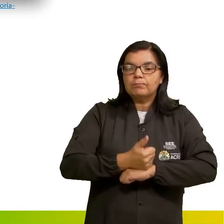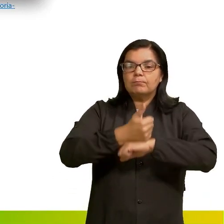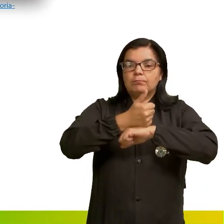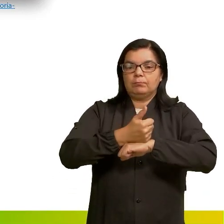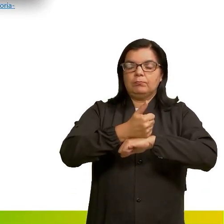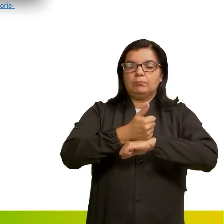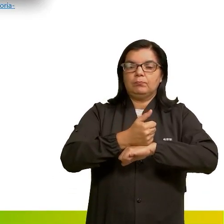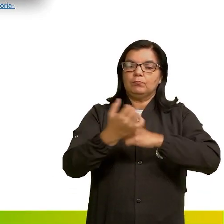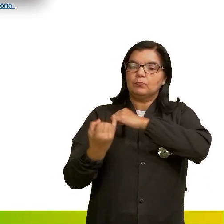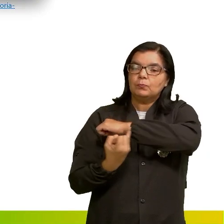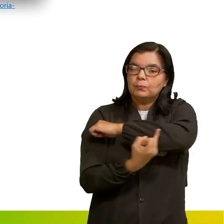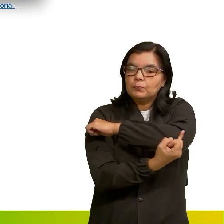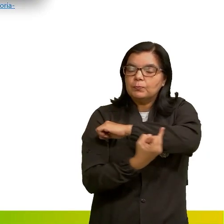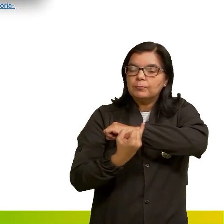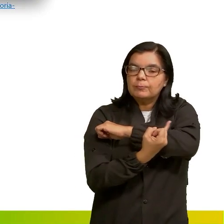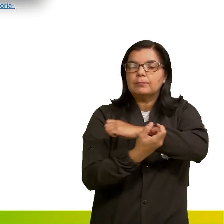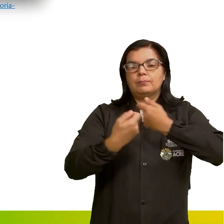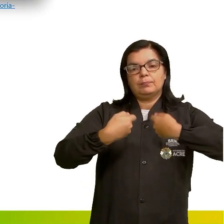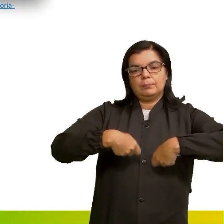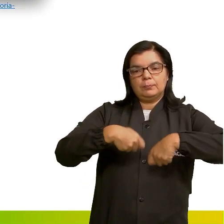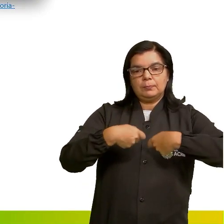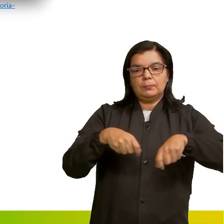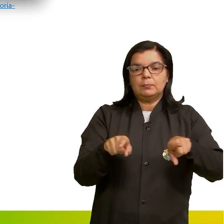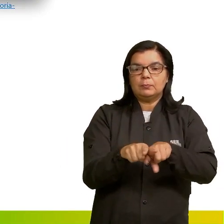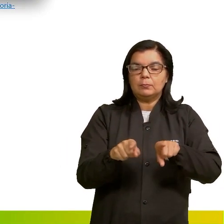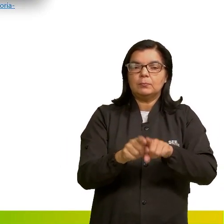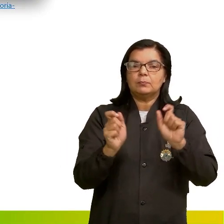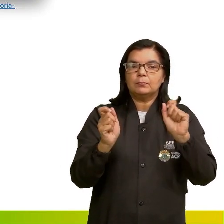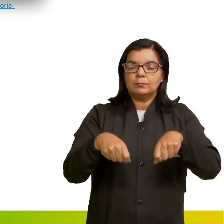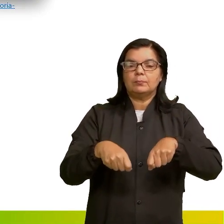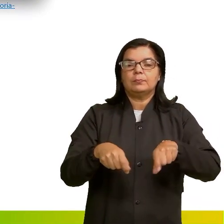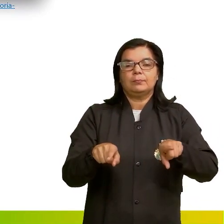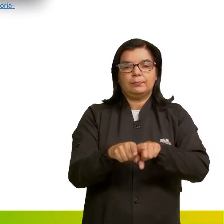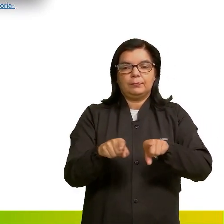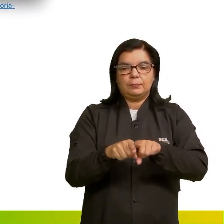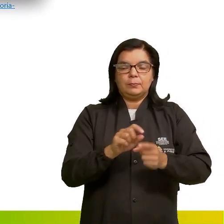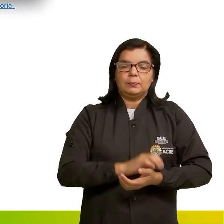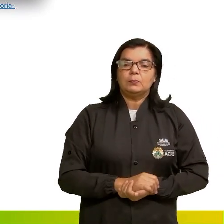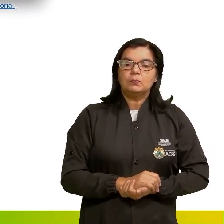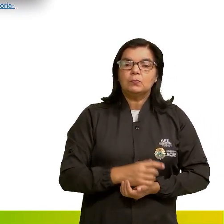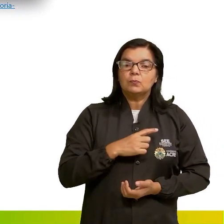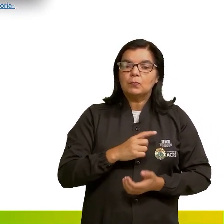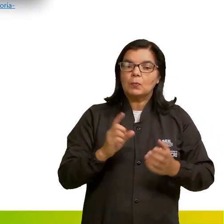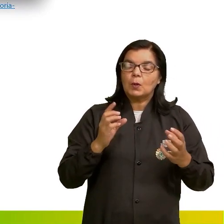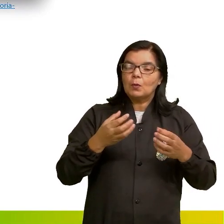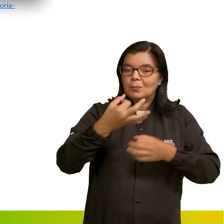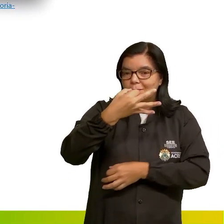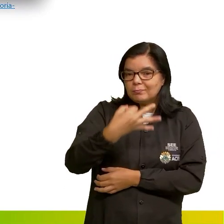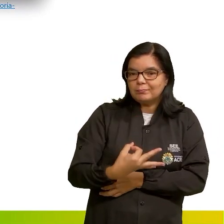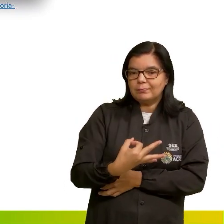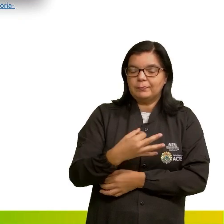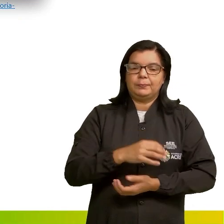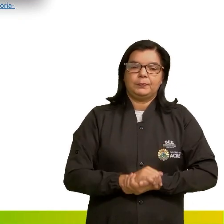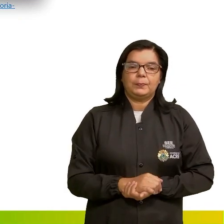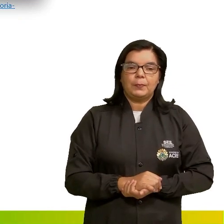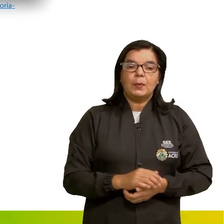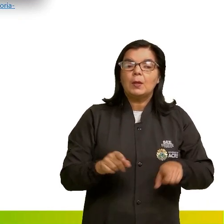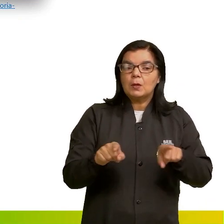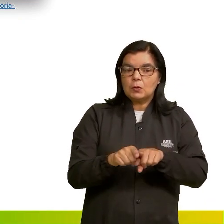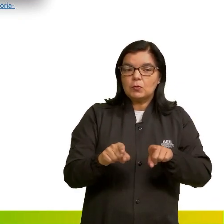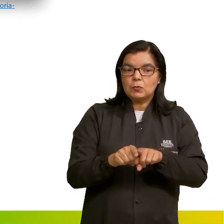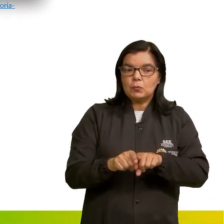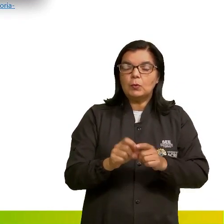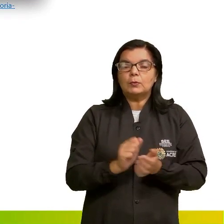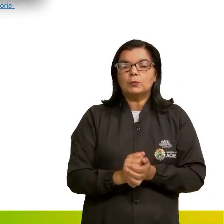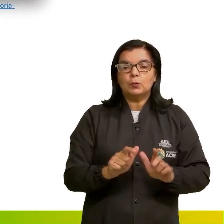a infraestrutura necessária para que isso pudesse ser, digamos assim, concretizado. E a questão do